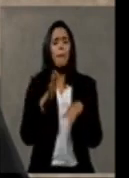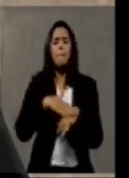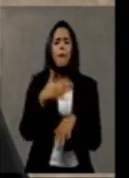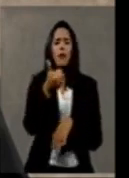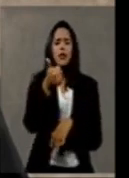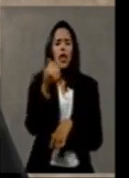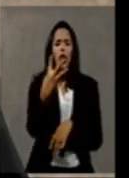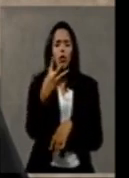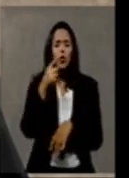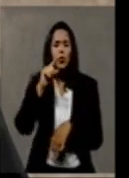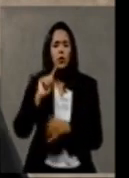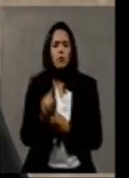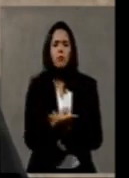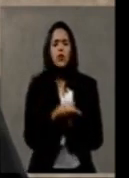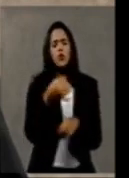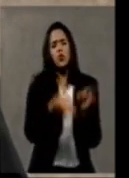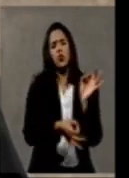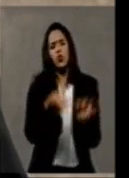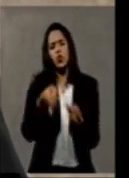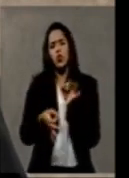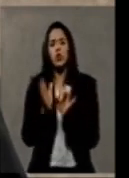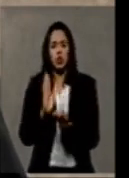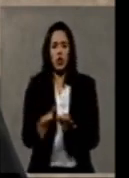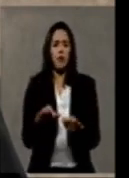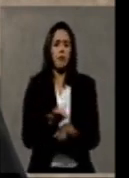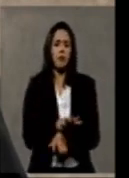14 mil julgados